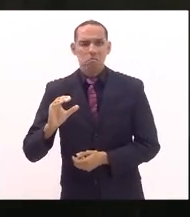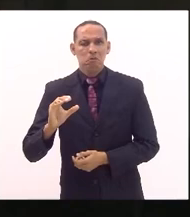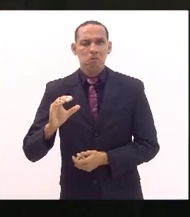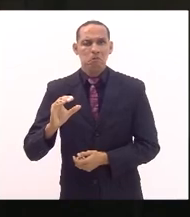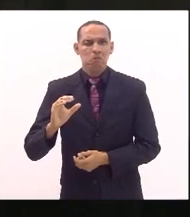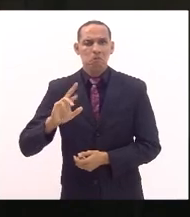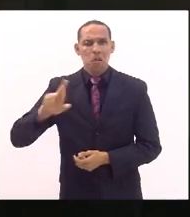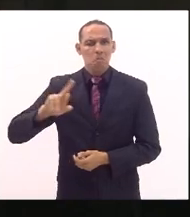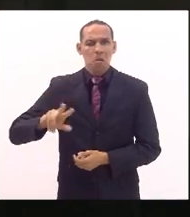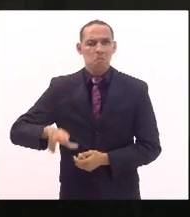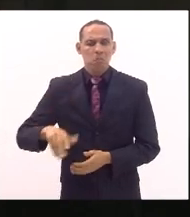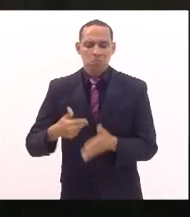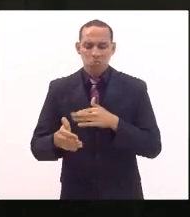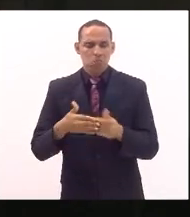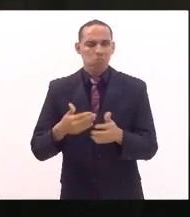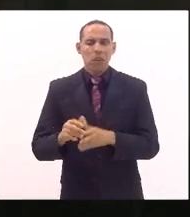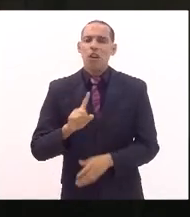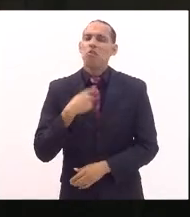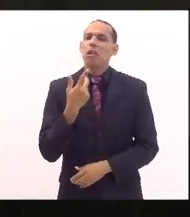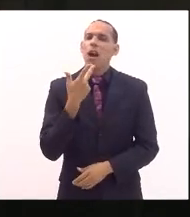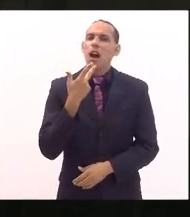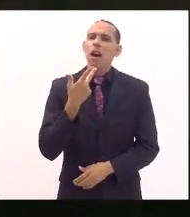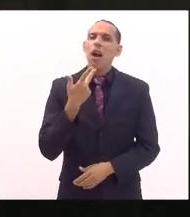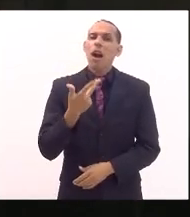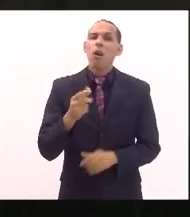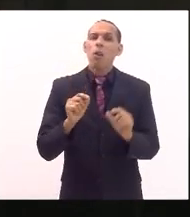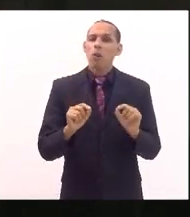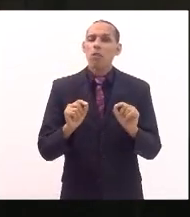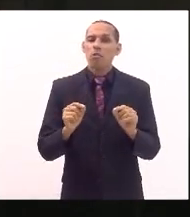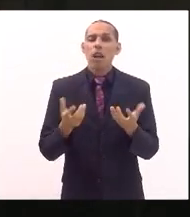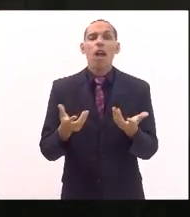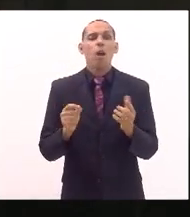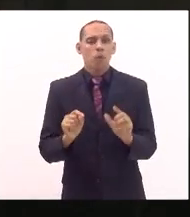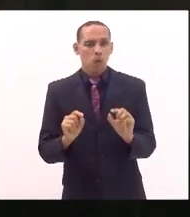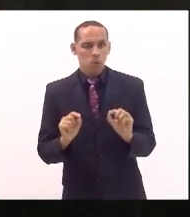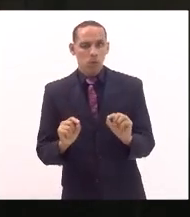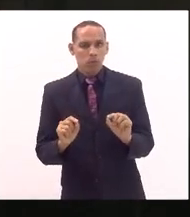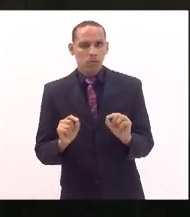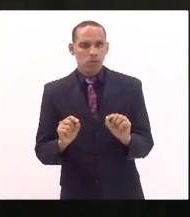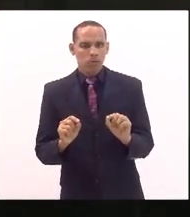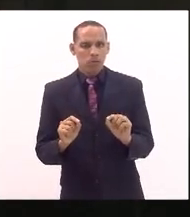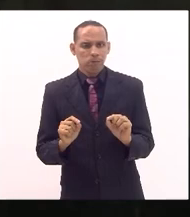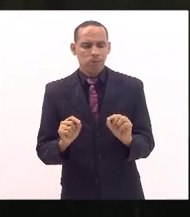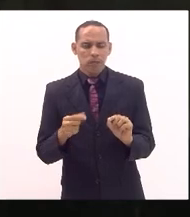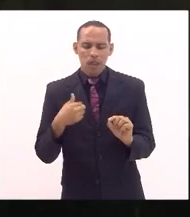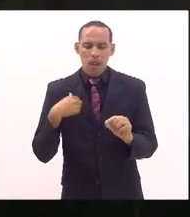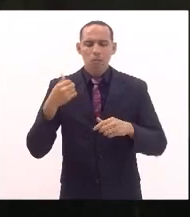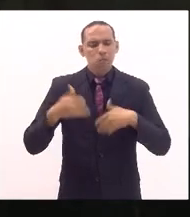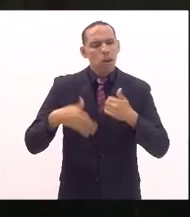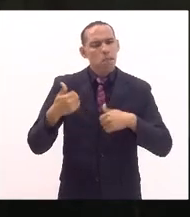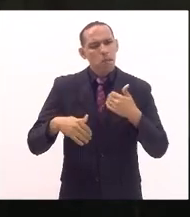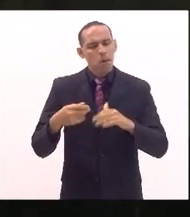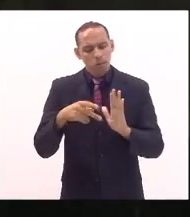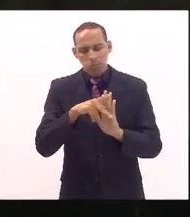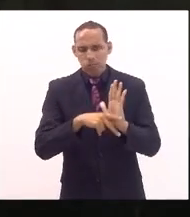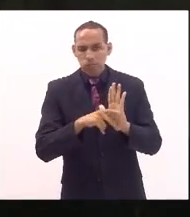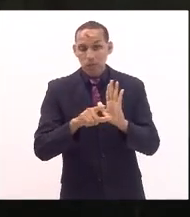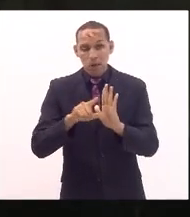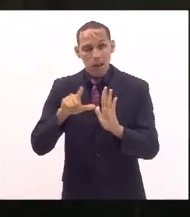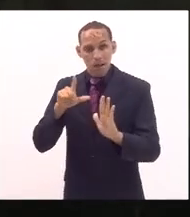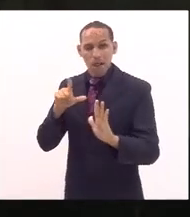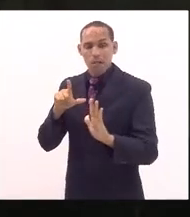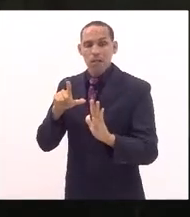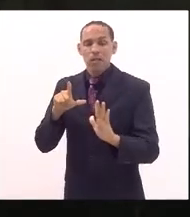c e se trata aqui senhor presidente e antes mesmo de eu entrar no mérito do projeto